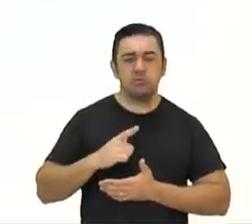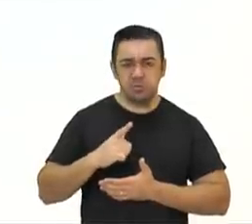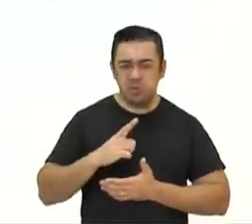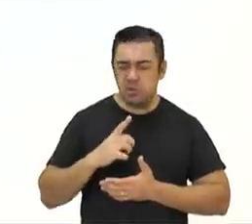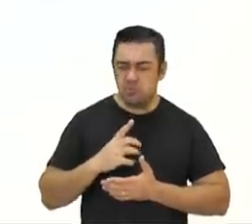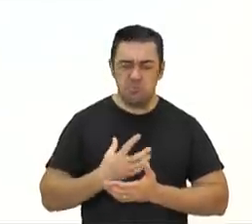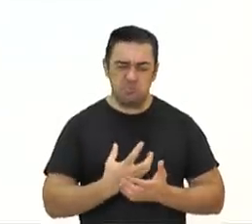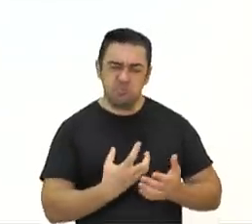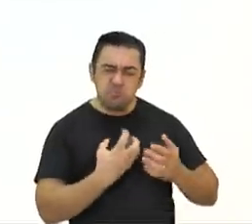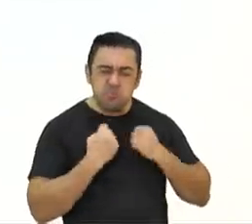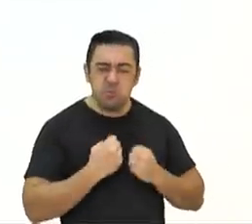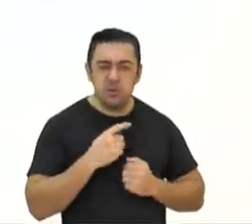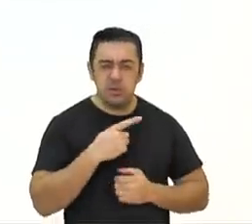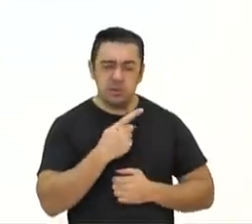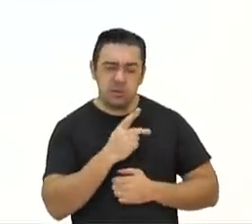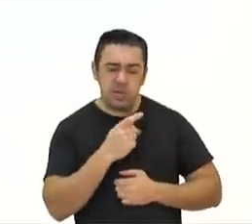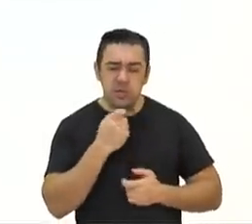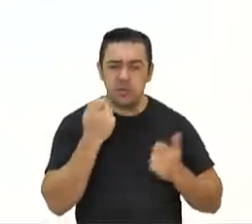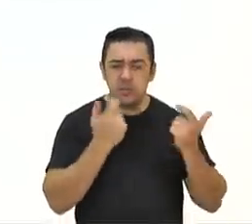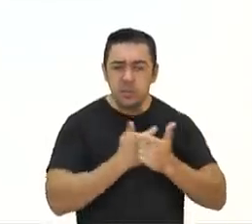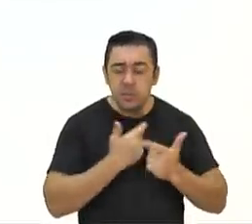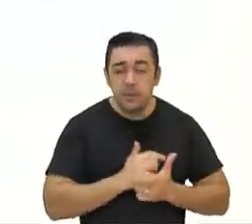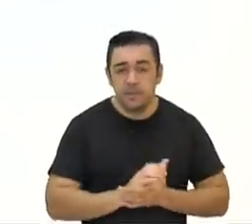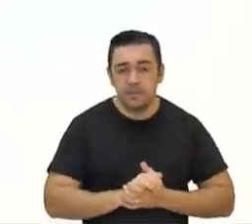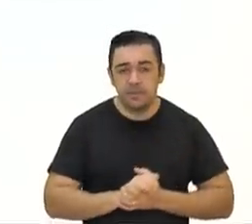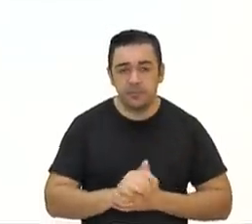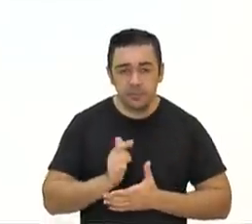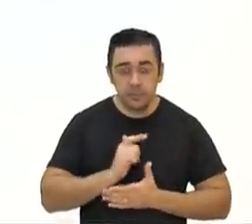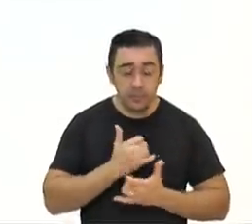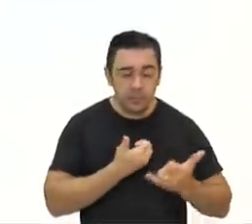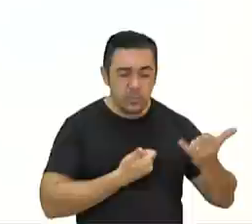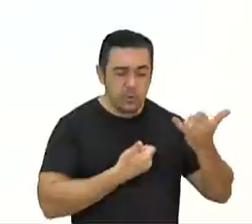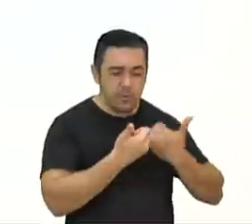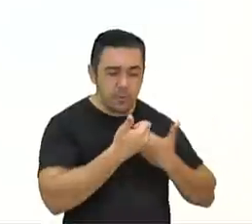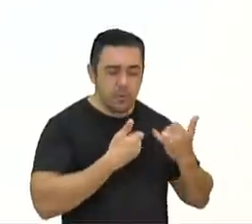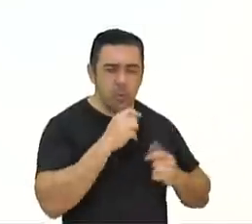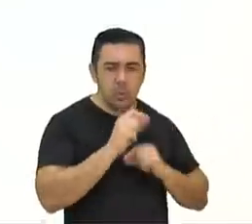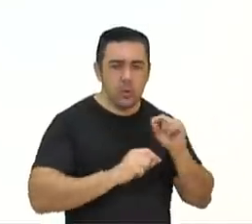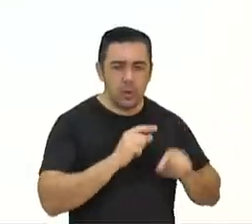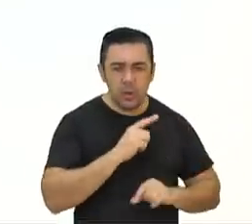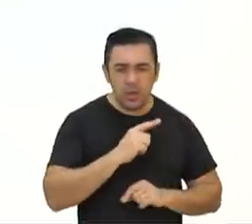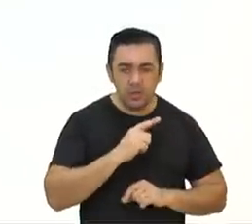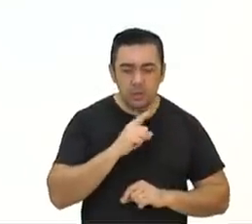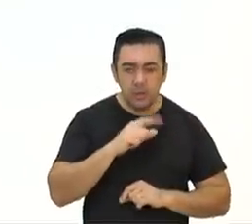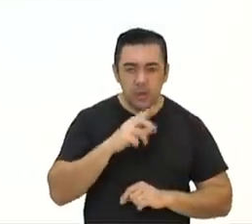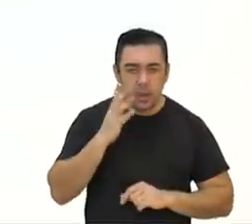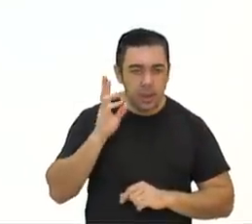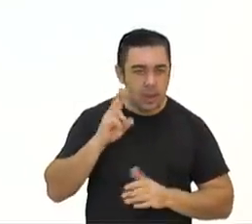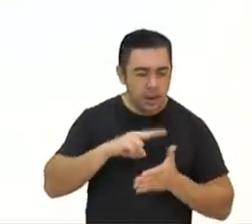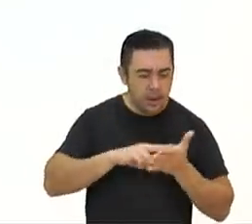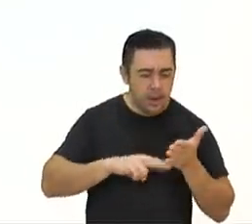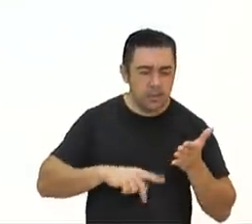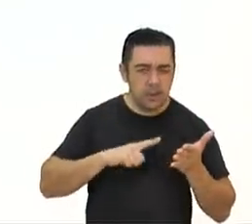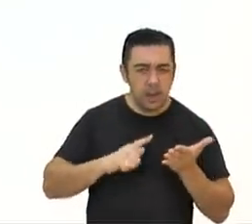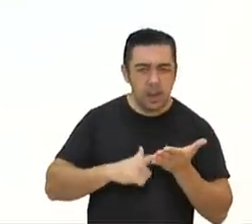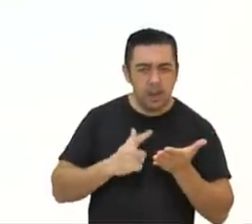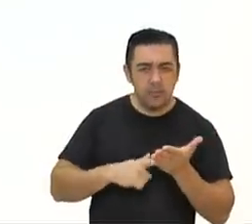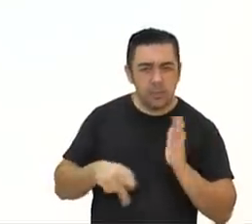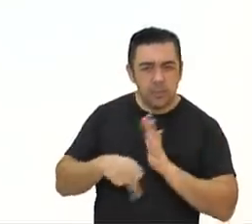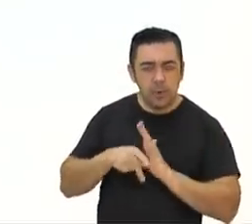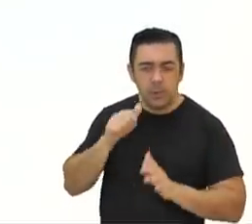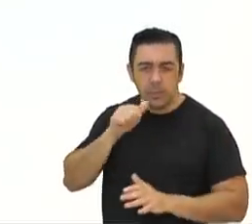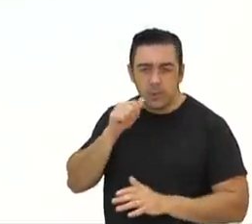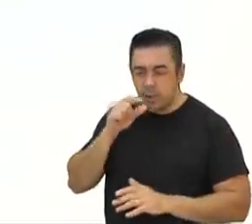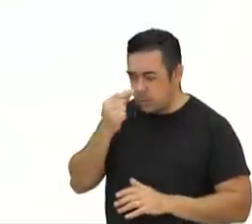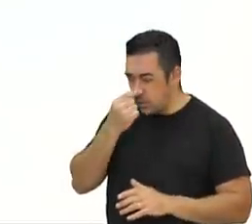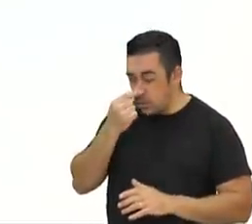seu sadismo. Como casualmente, informou-me que possuía As Reinações de Narizinho, de Monteiro Lobato. Era um